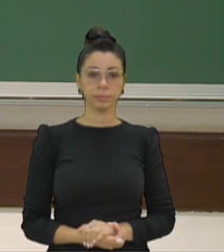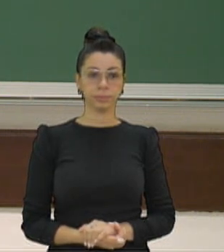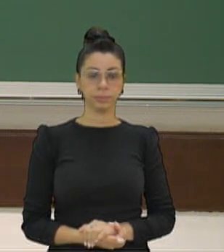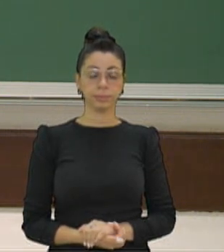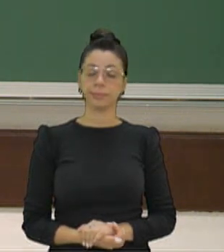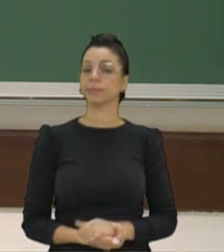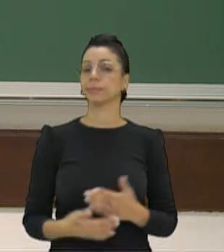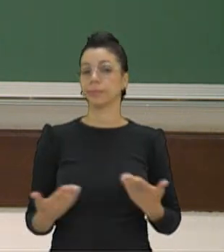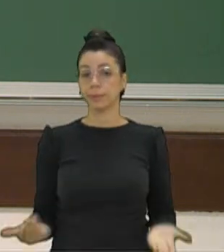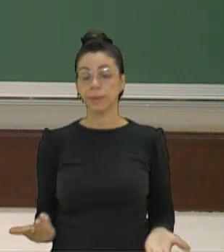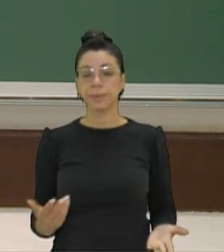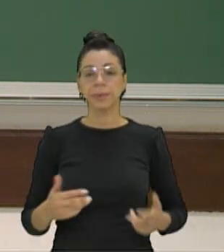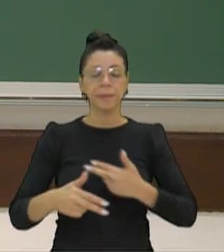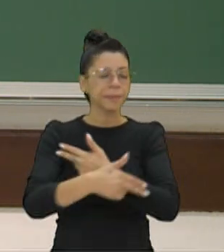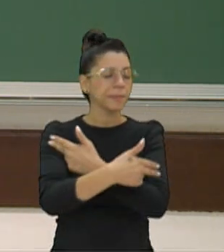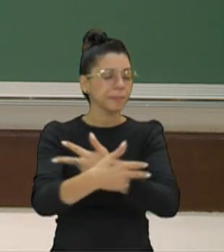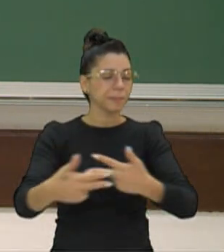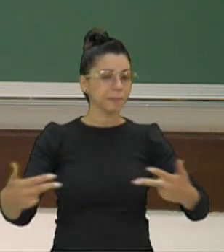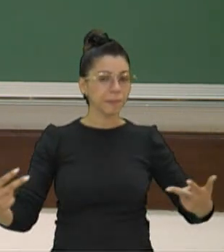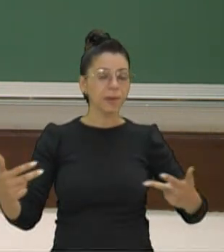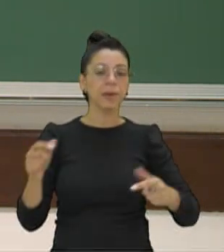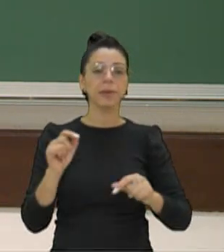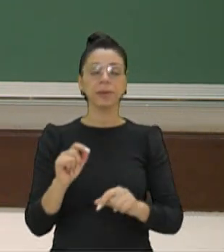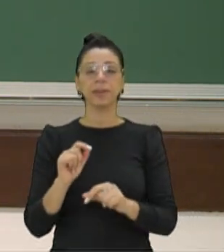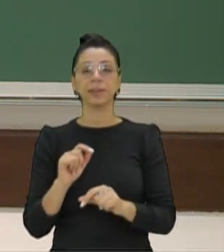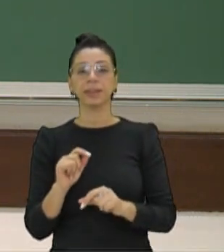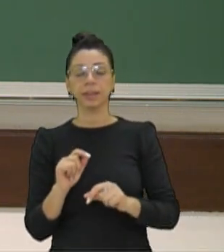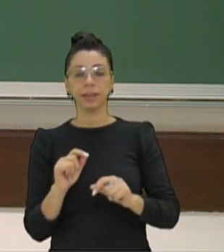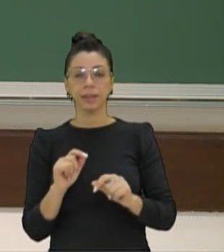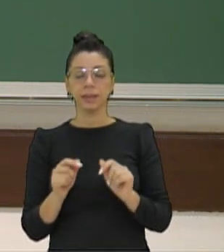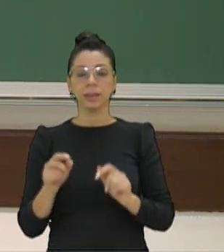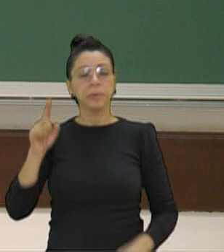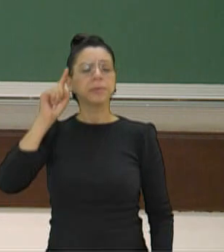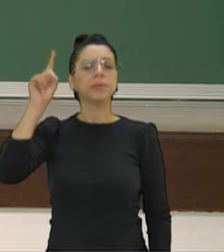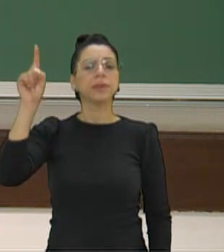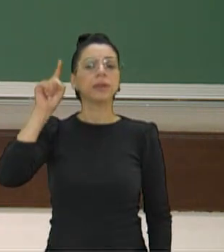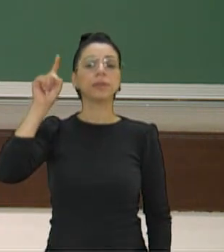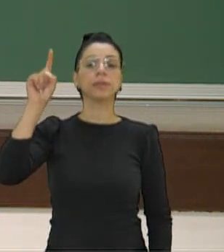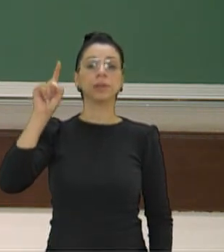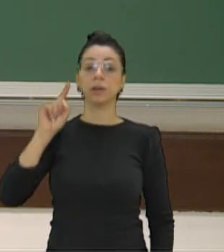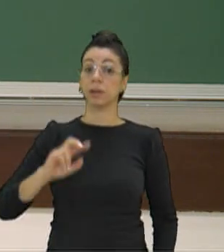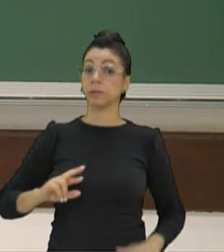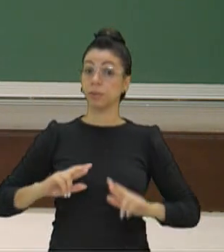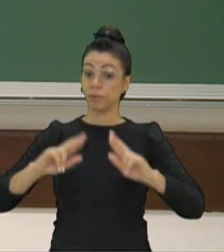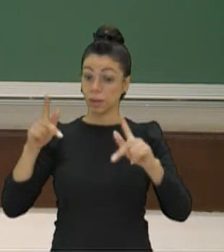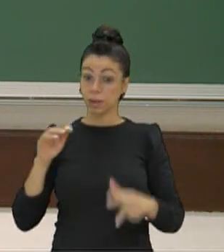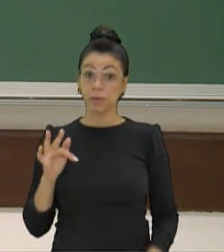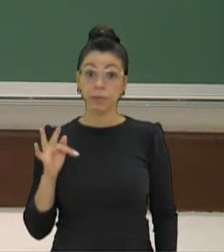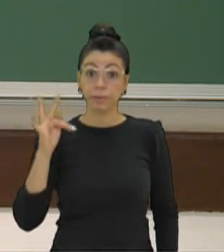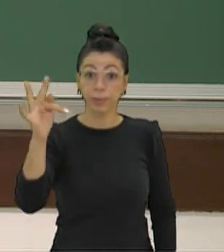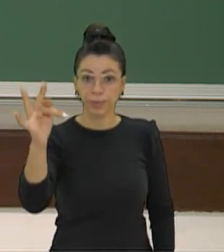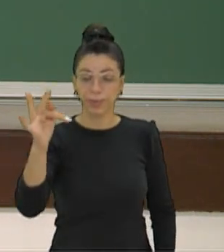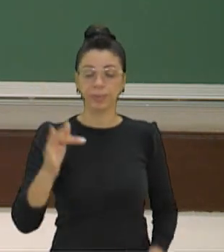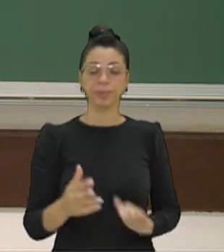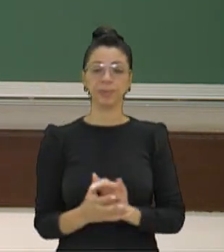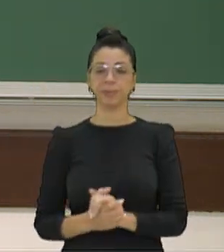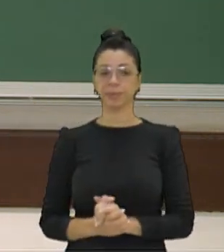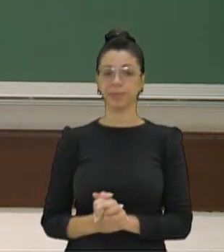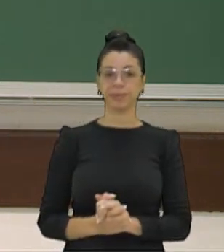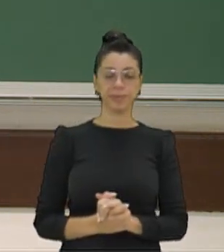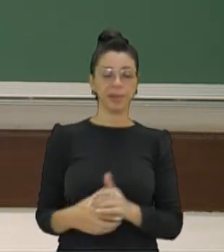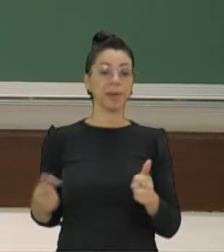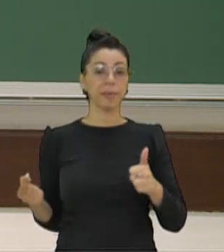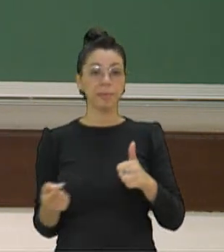Então são várias atitudes pequenininhas no nosso dia a dia que fazem grandes diferenças. Olha só, primeira coisa,